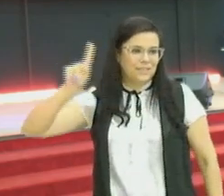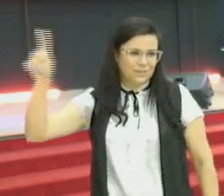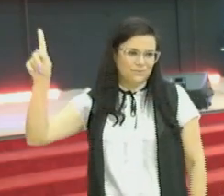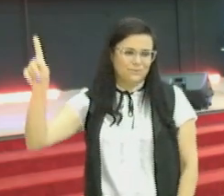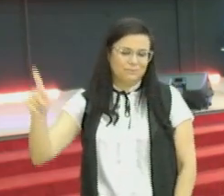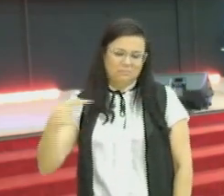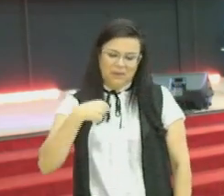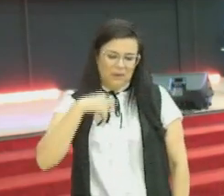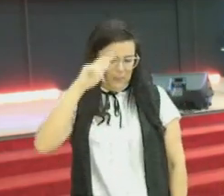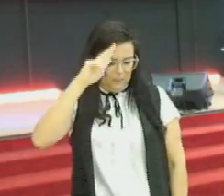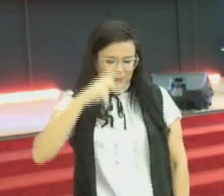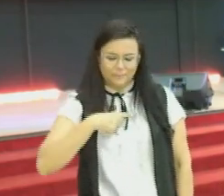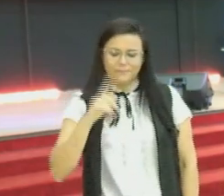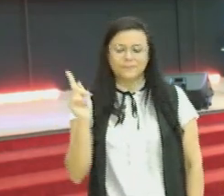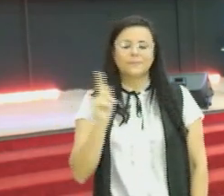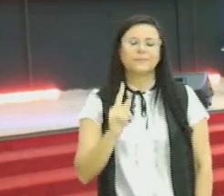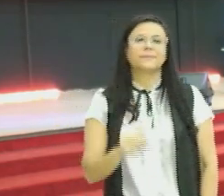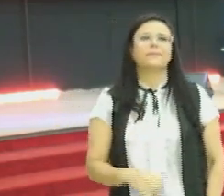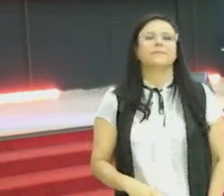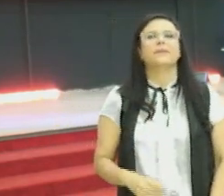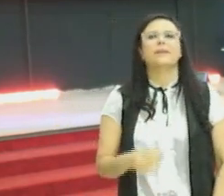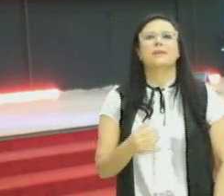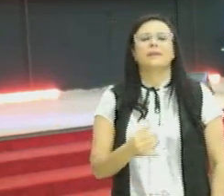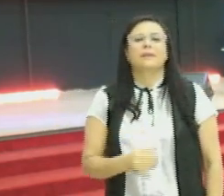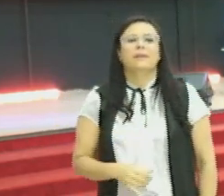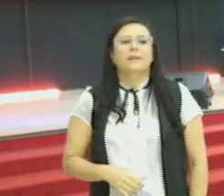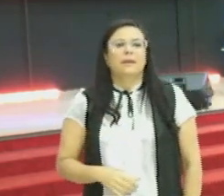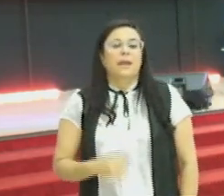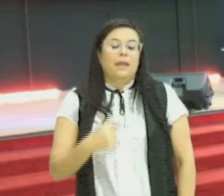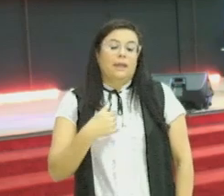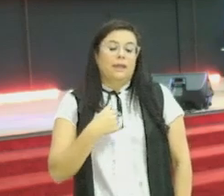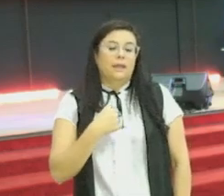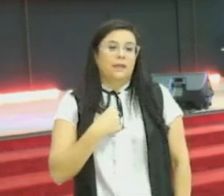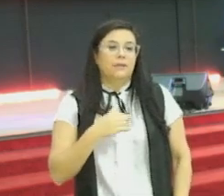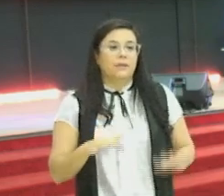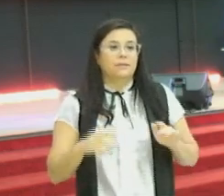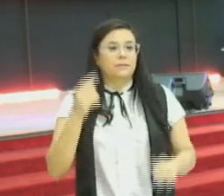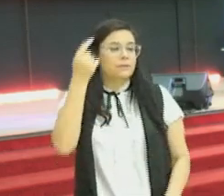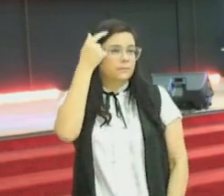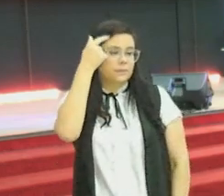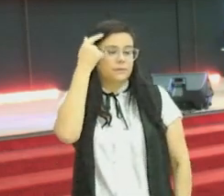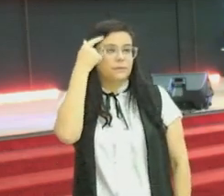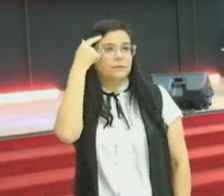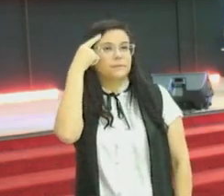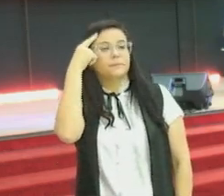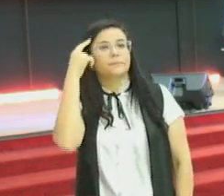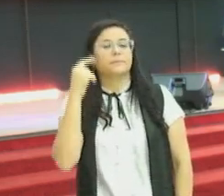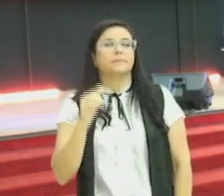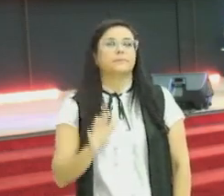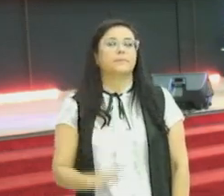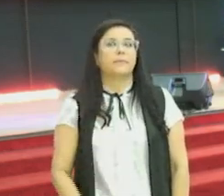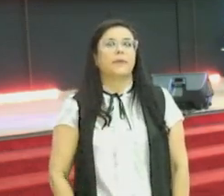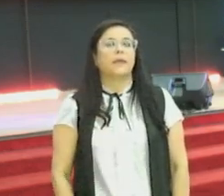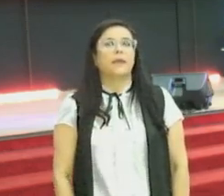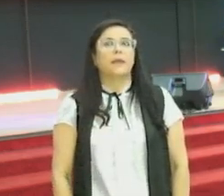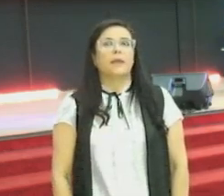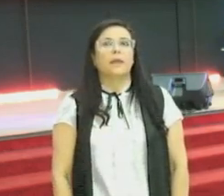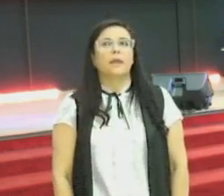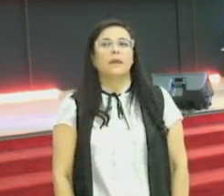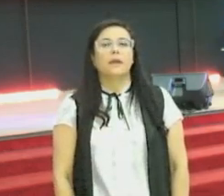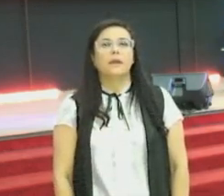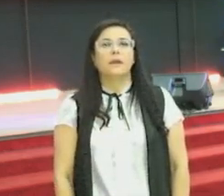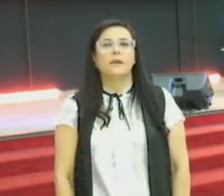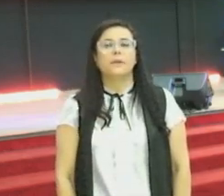Agora, queridos, tem muitas desculpas para a gente não perdoar. O pastor Hernandes Dias Lopes, eu li um livro dele, e ele conta aqui